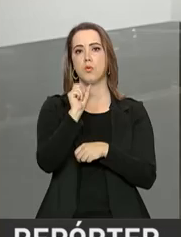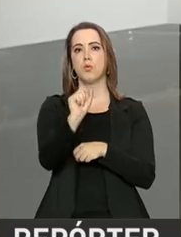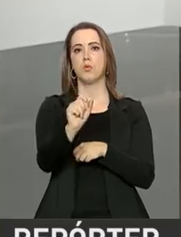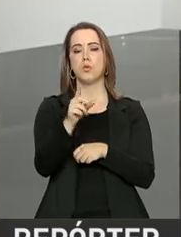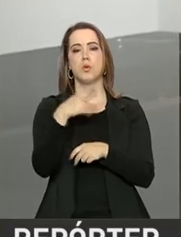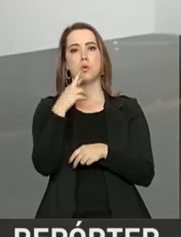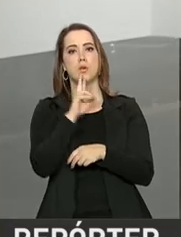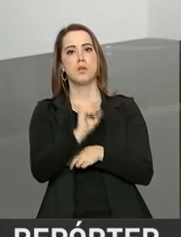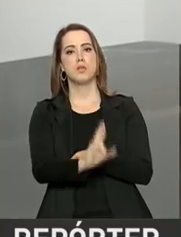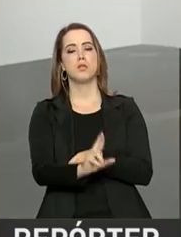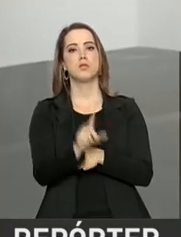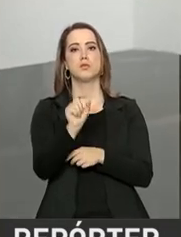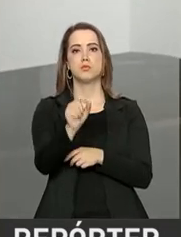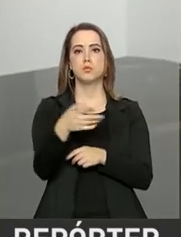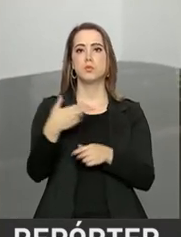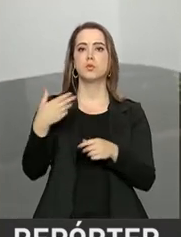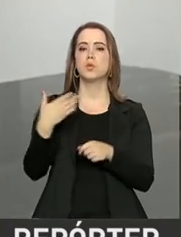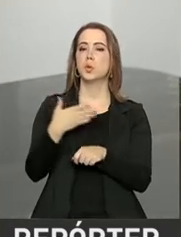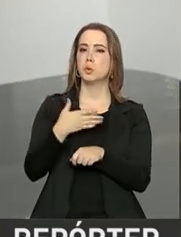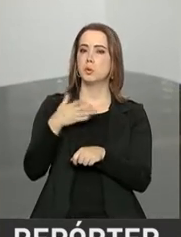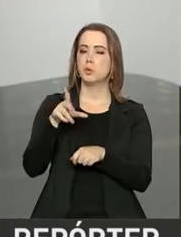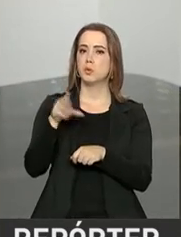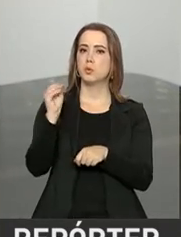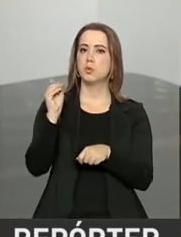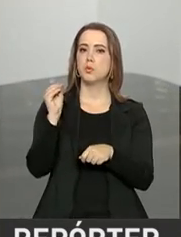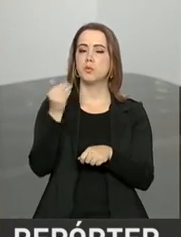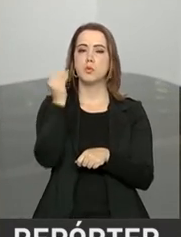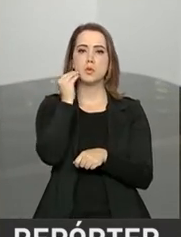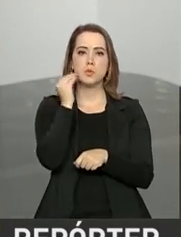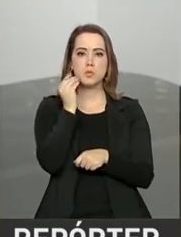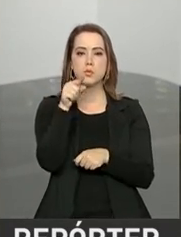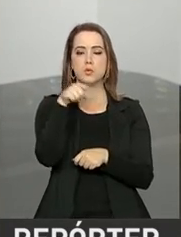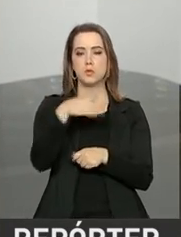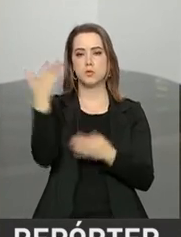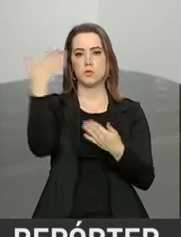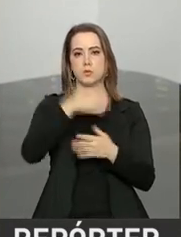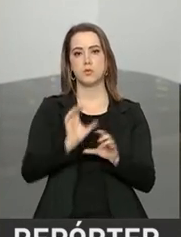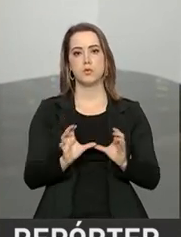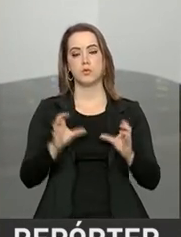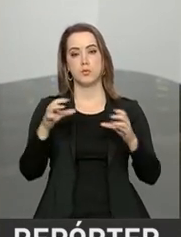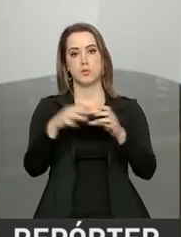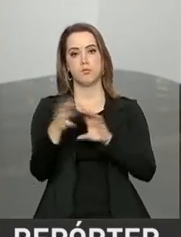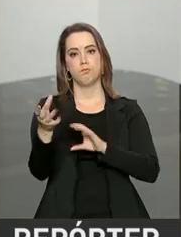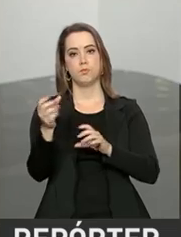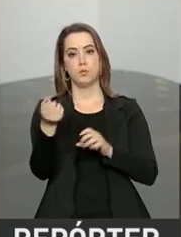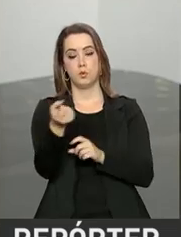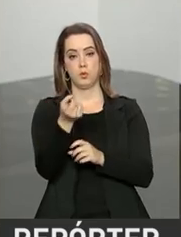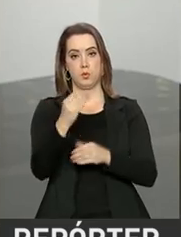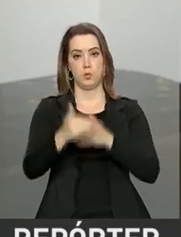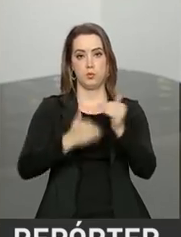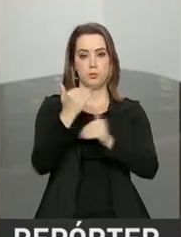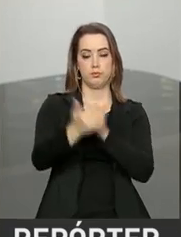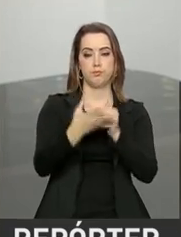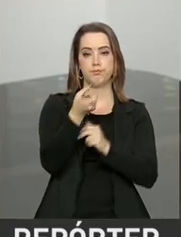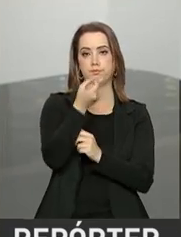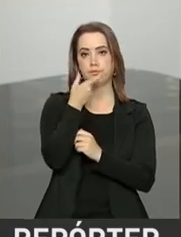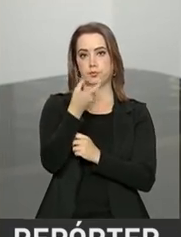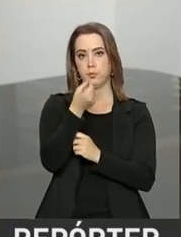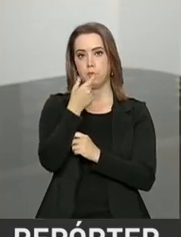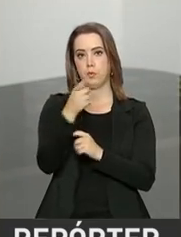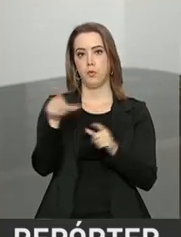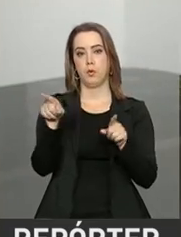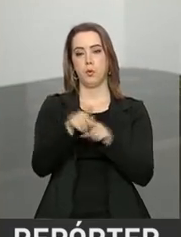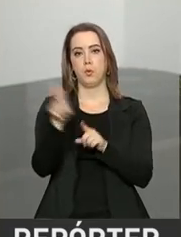medicação no corpo os testes foram feitos pelas equipes do núcleo de pesquisa de e desenvolvimento de medicamentos da Universidade Federal do